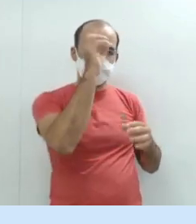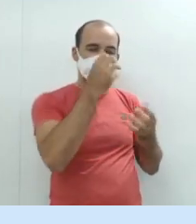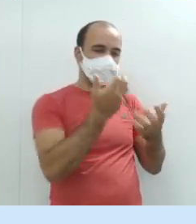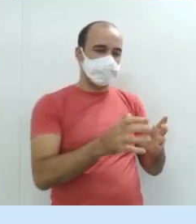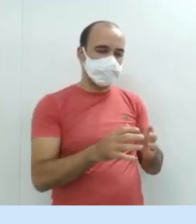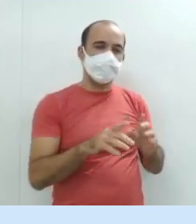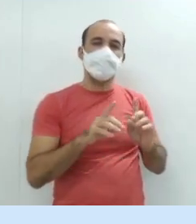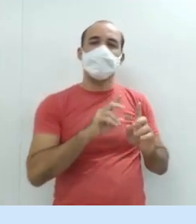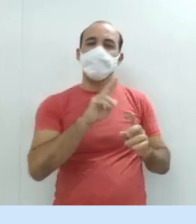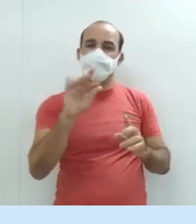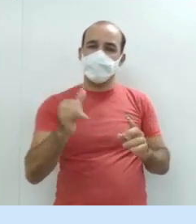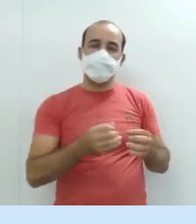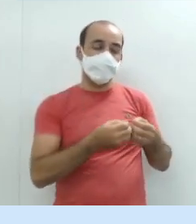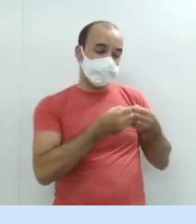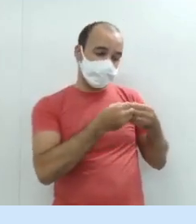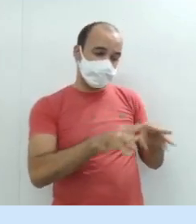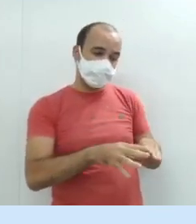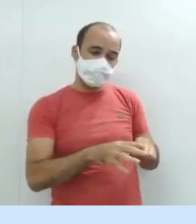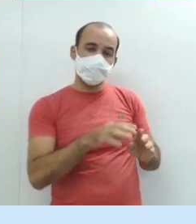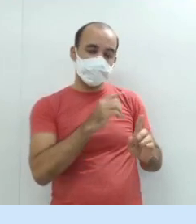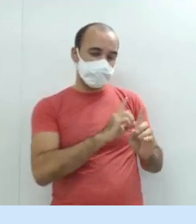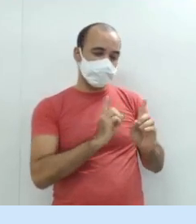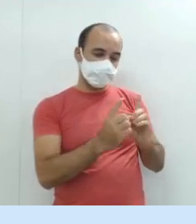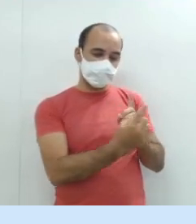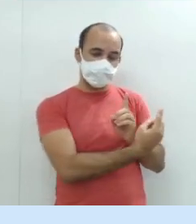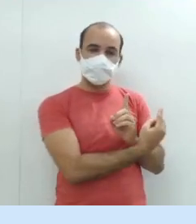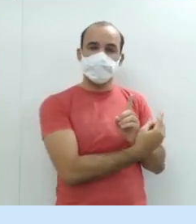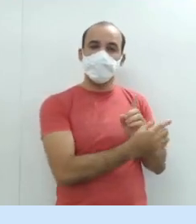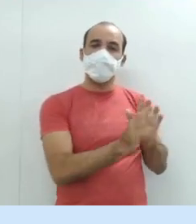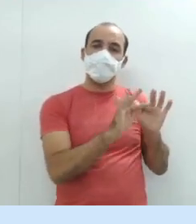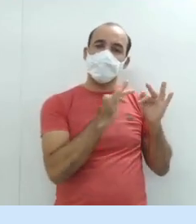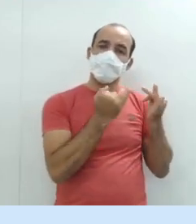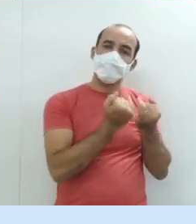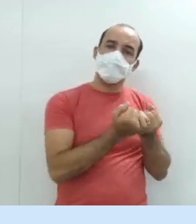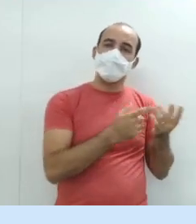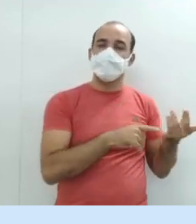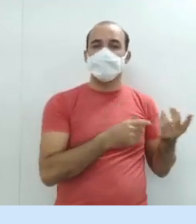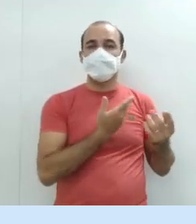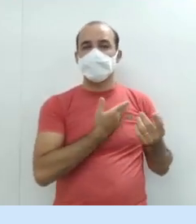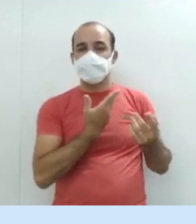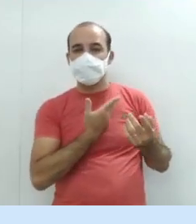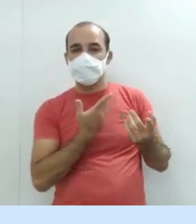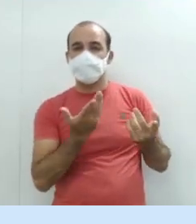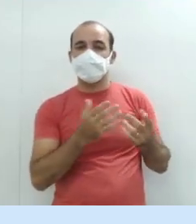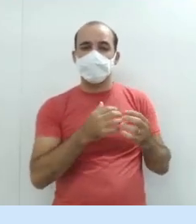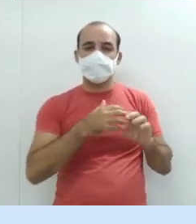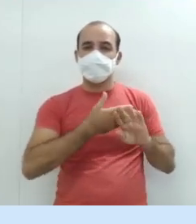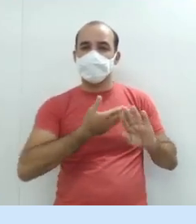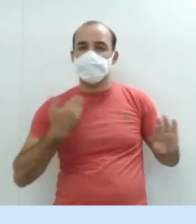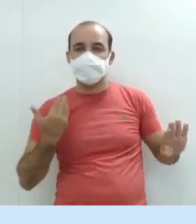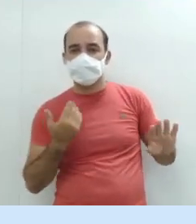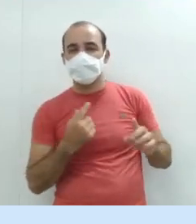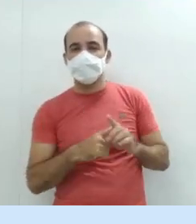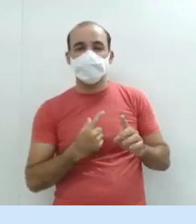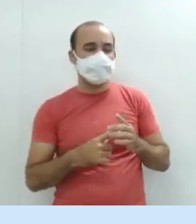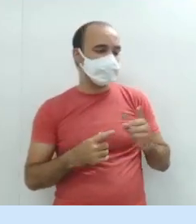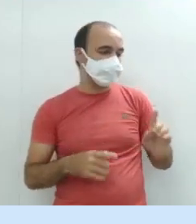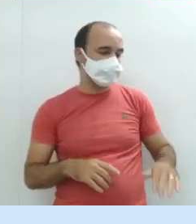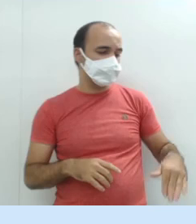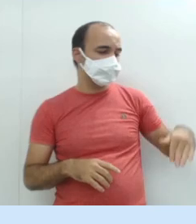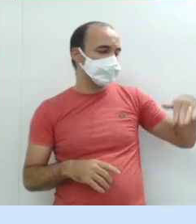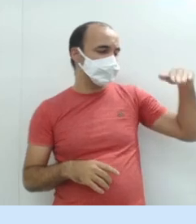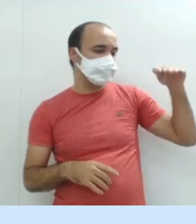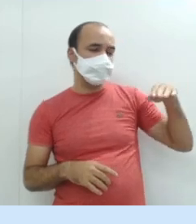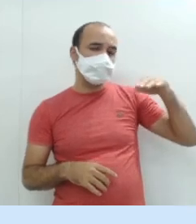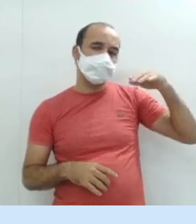coletivo. Ao estudar essa sociedade, nós já vimos isso em algumas das nossas aulas, nós podemos colocar vários nomes,